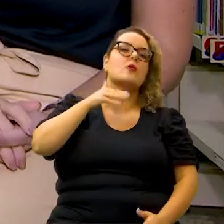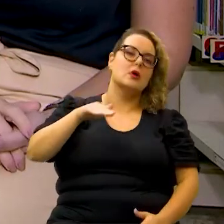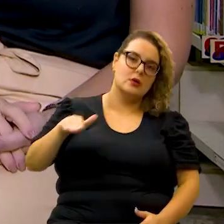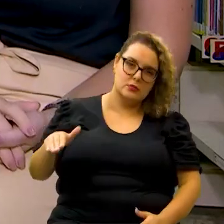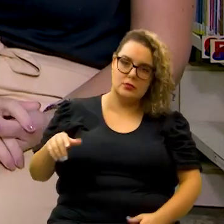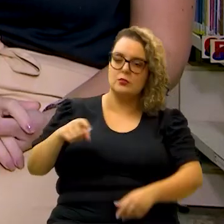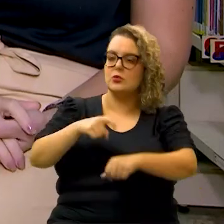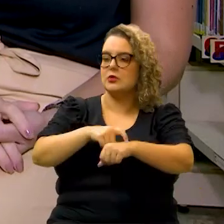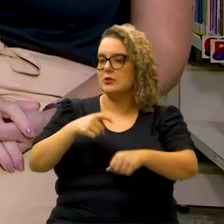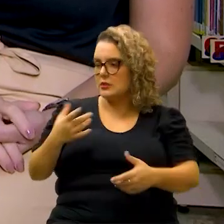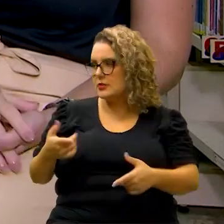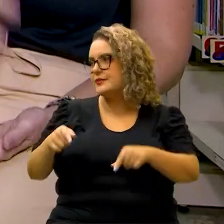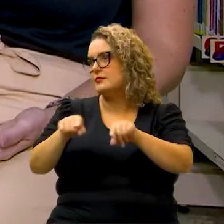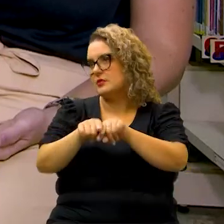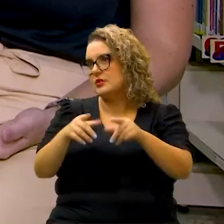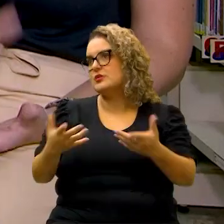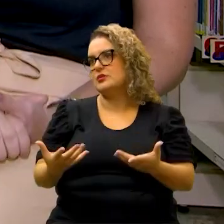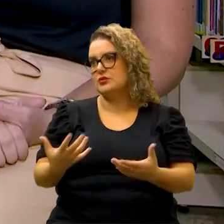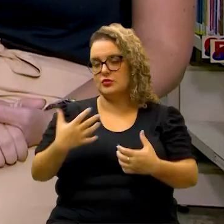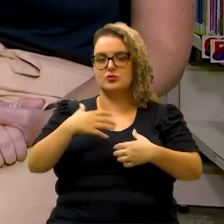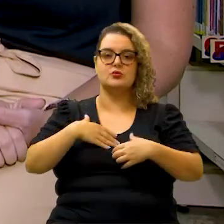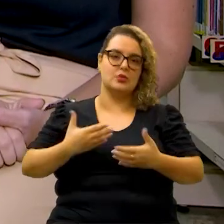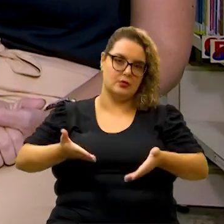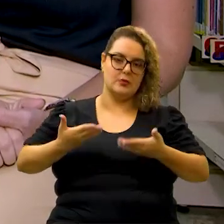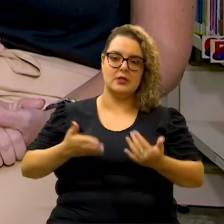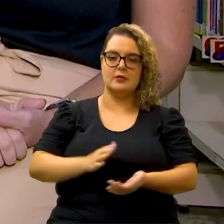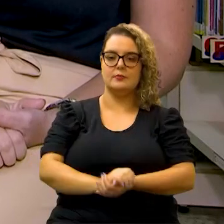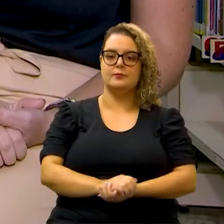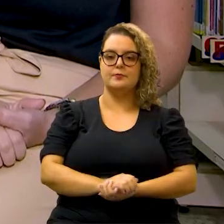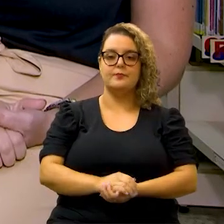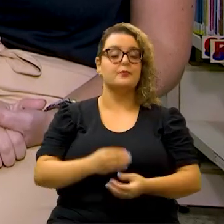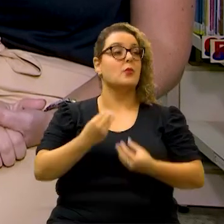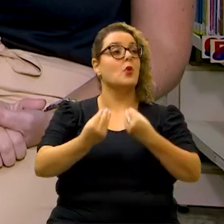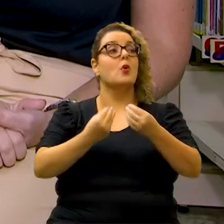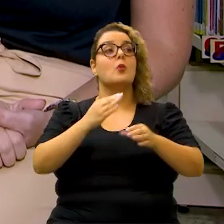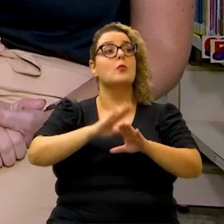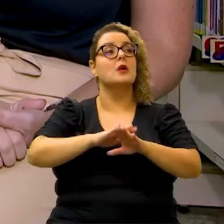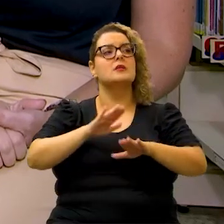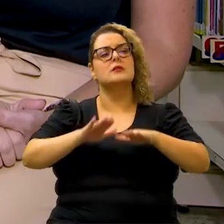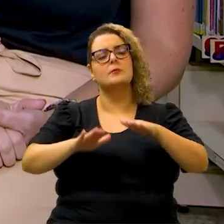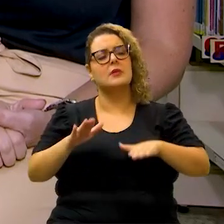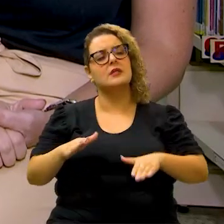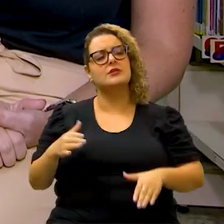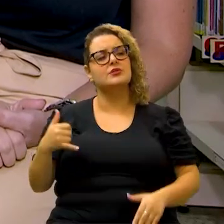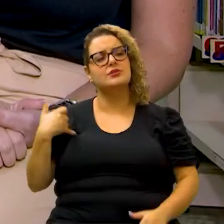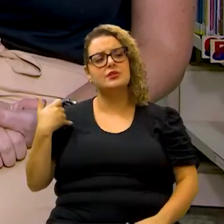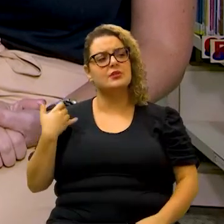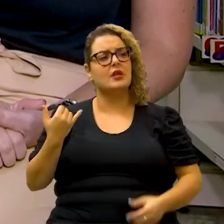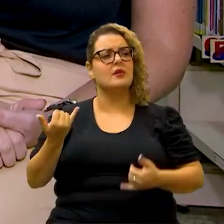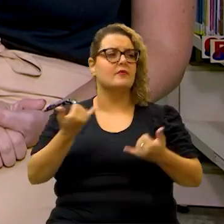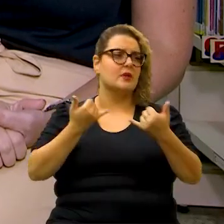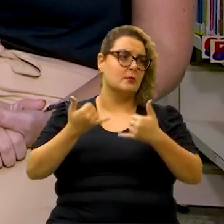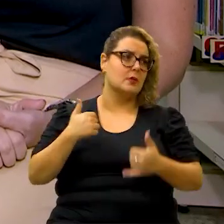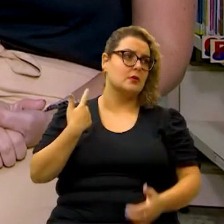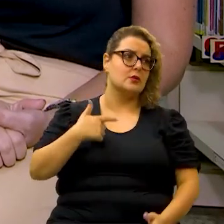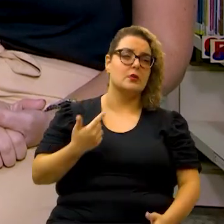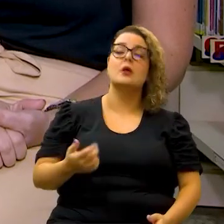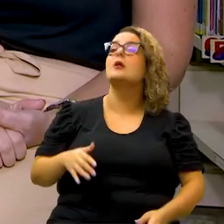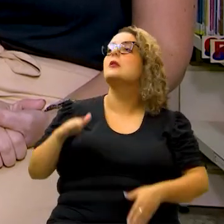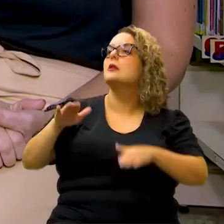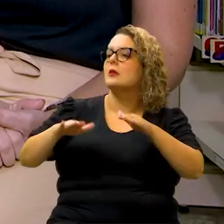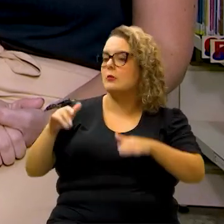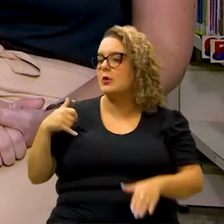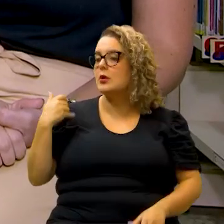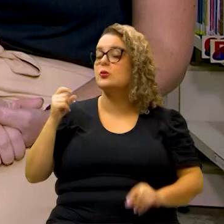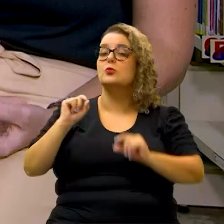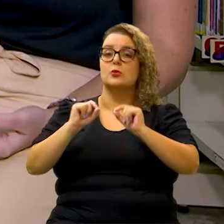crianças também vão passar por esse momento de uma maneira mais leve. Como funciona? Depende da idade? Como é que é? Conta pra gente. Depende